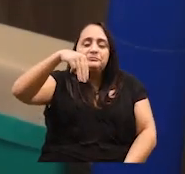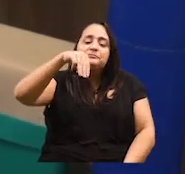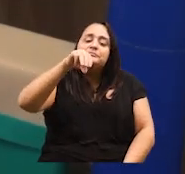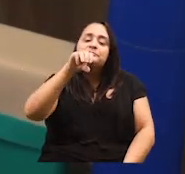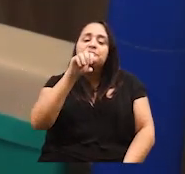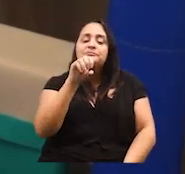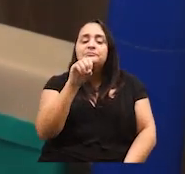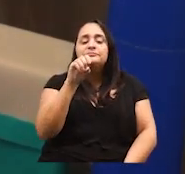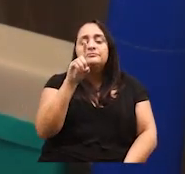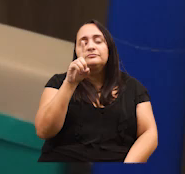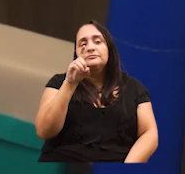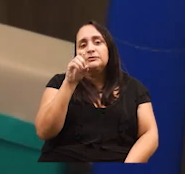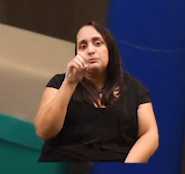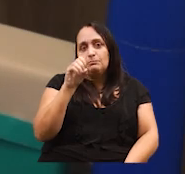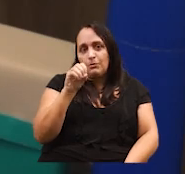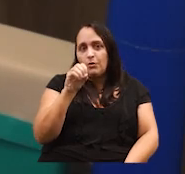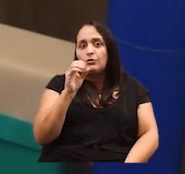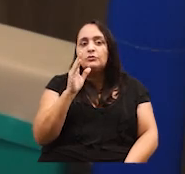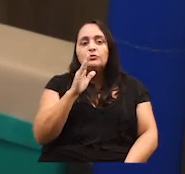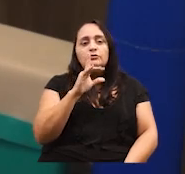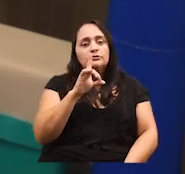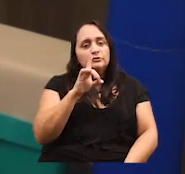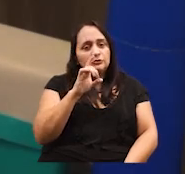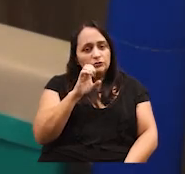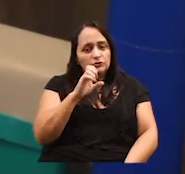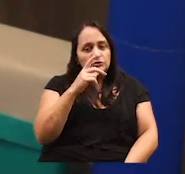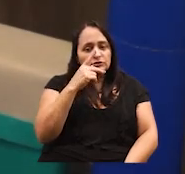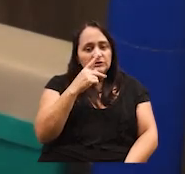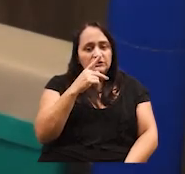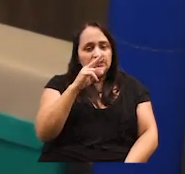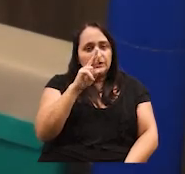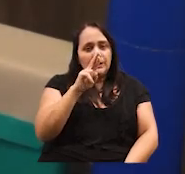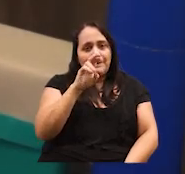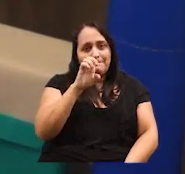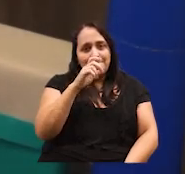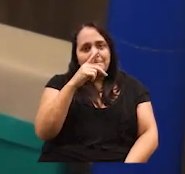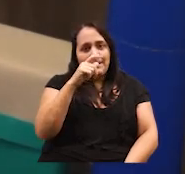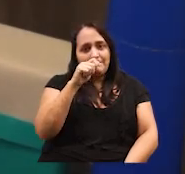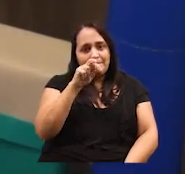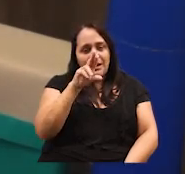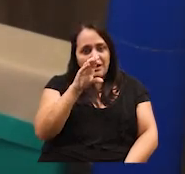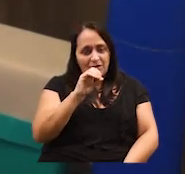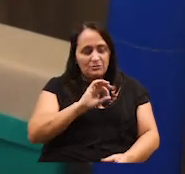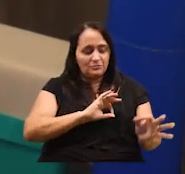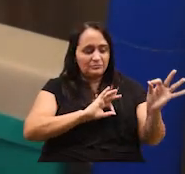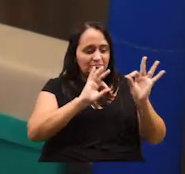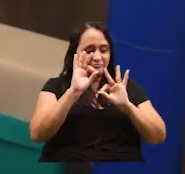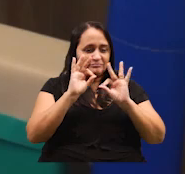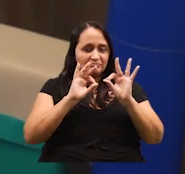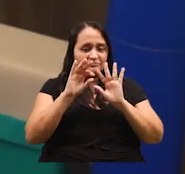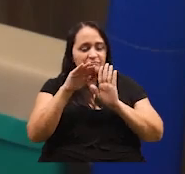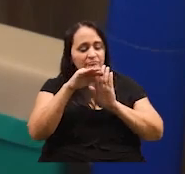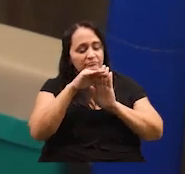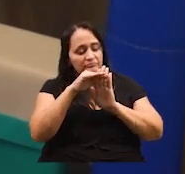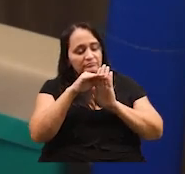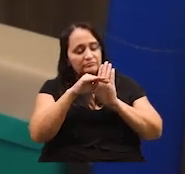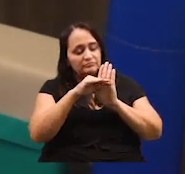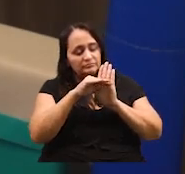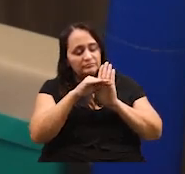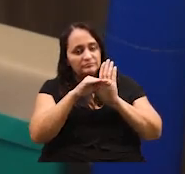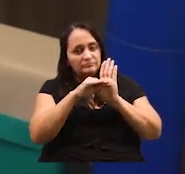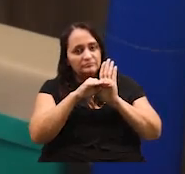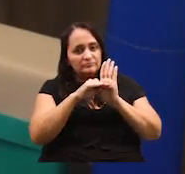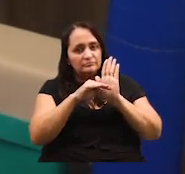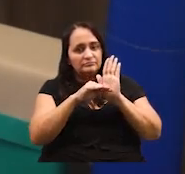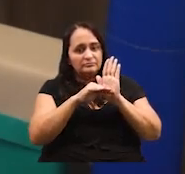a passo e em ordem, tá? O que é que eu vou fazer agora, o que é que eu vou fazer depois,